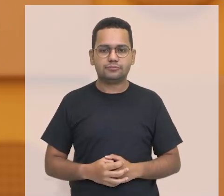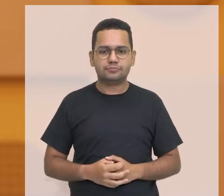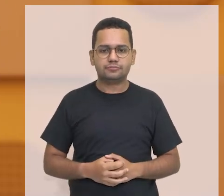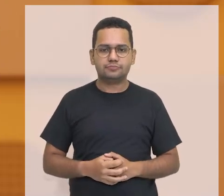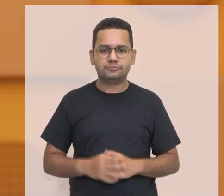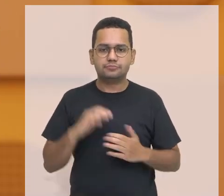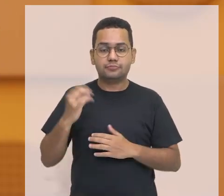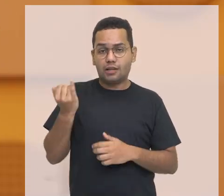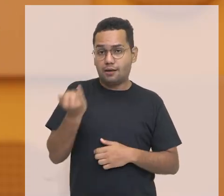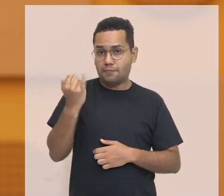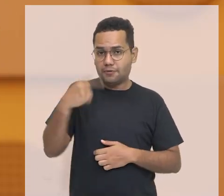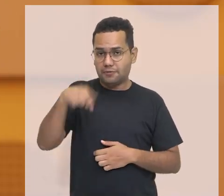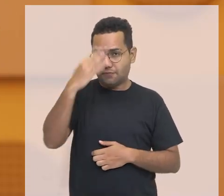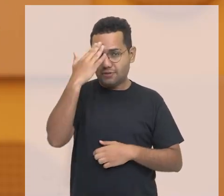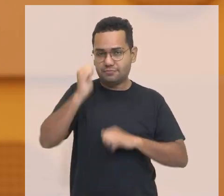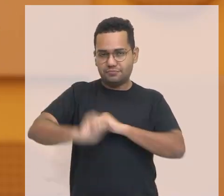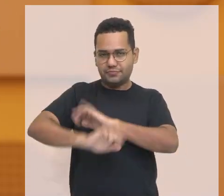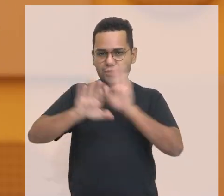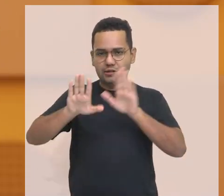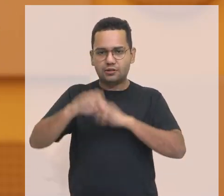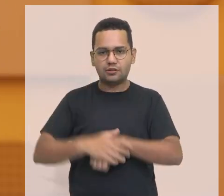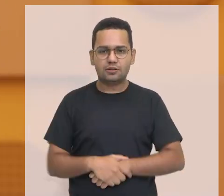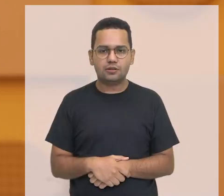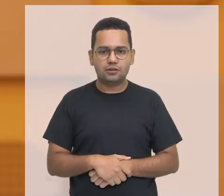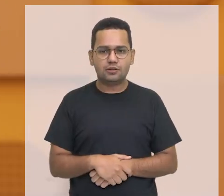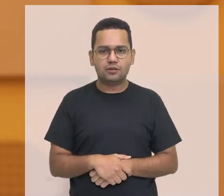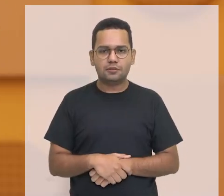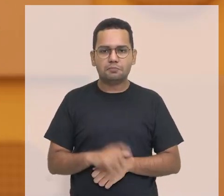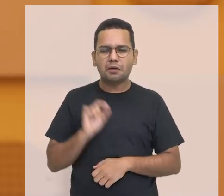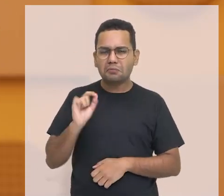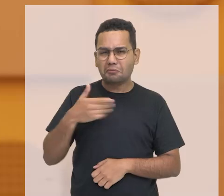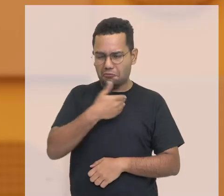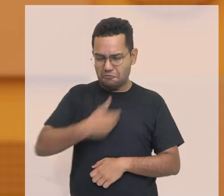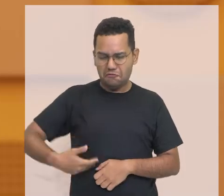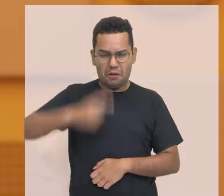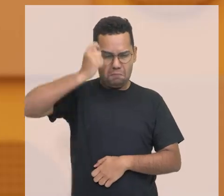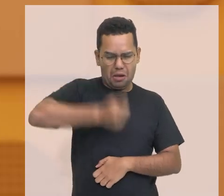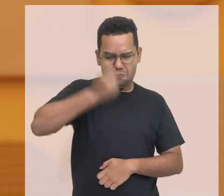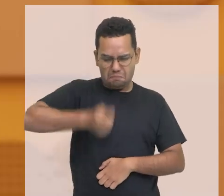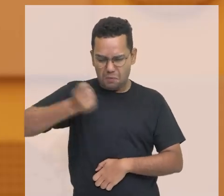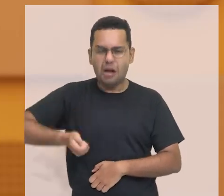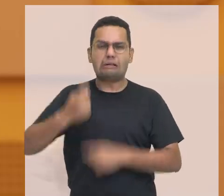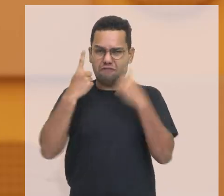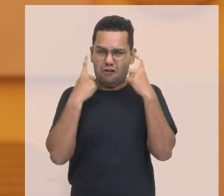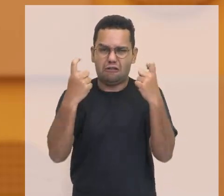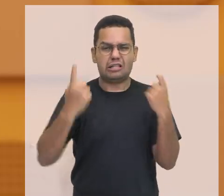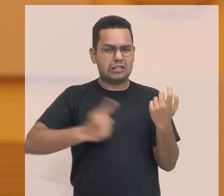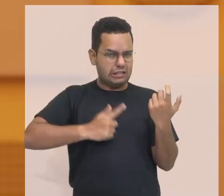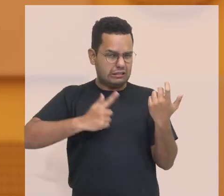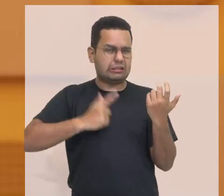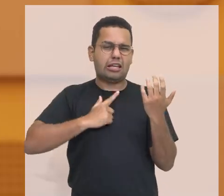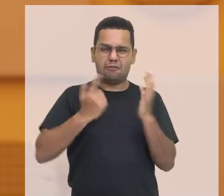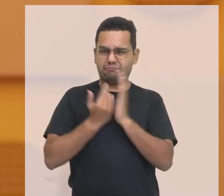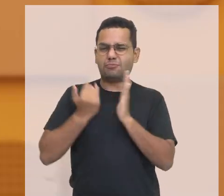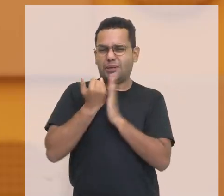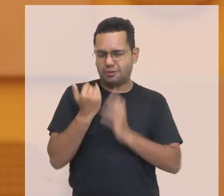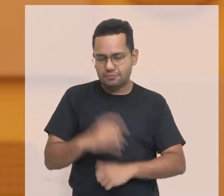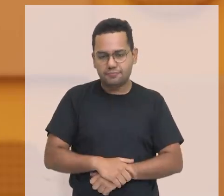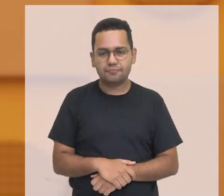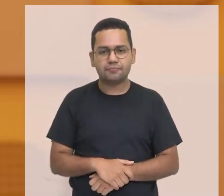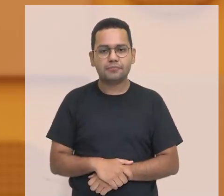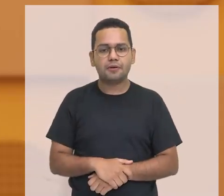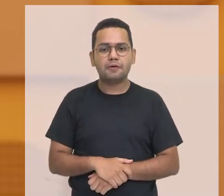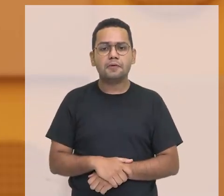aqui claro que foi um governo extremamente violento e autoritário do Mao Tse-tung. Mas após a